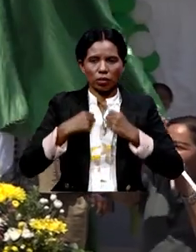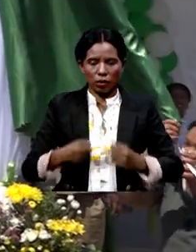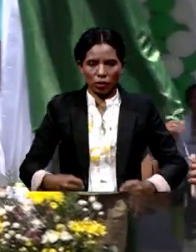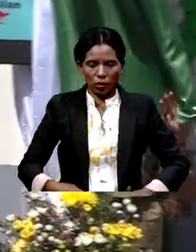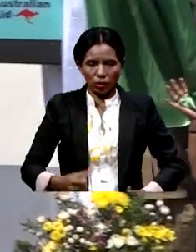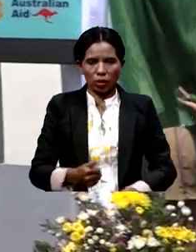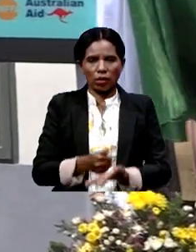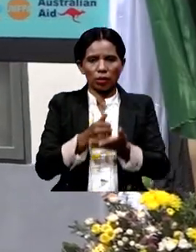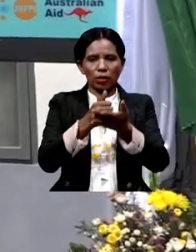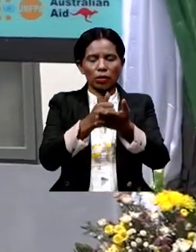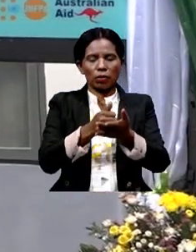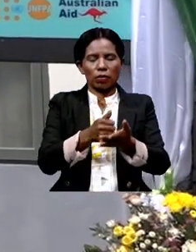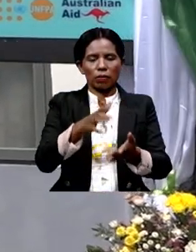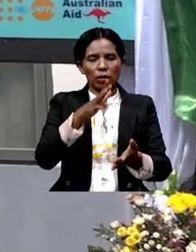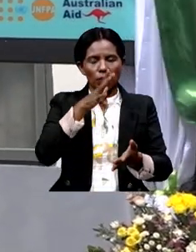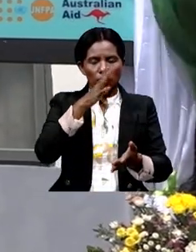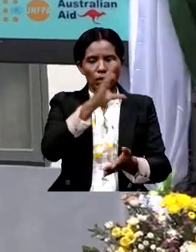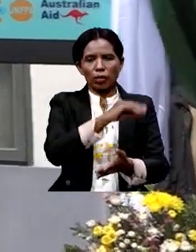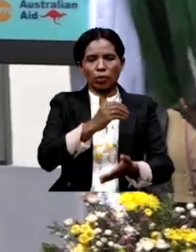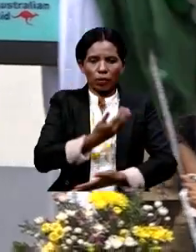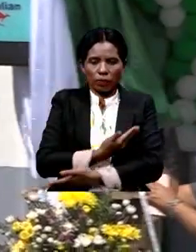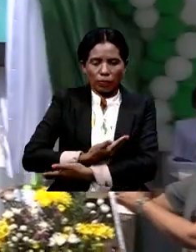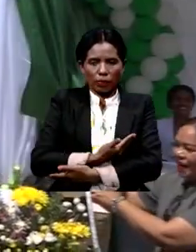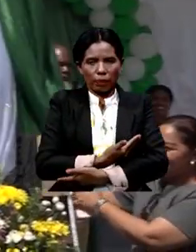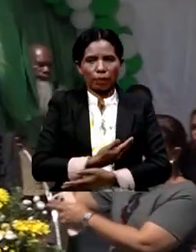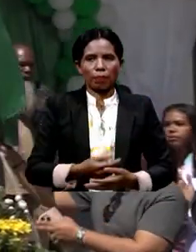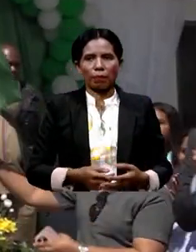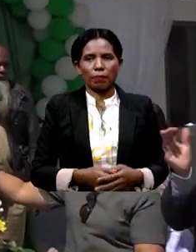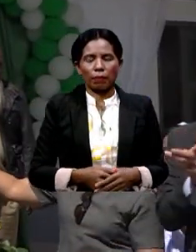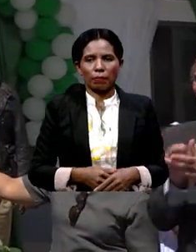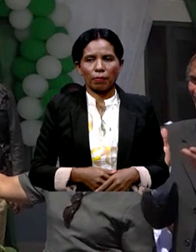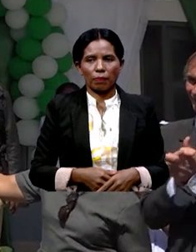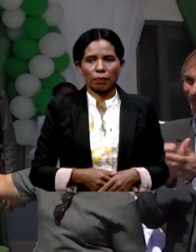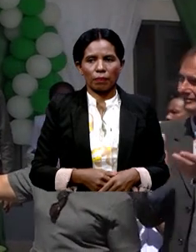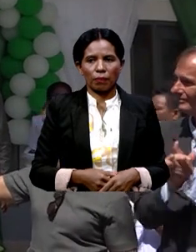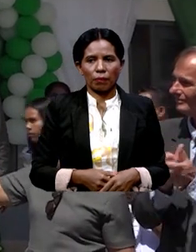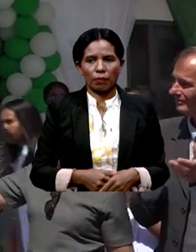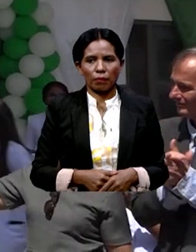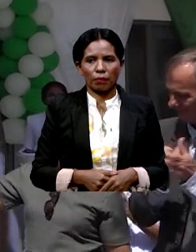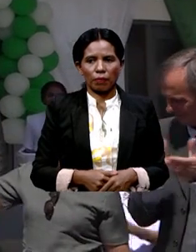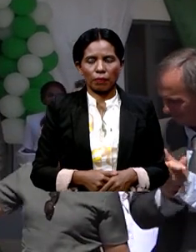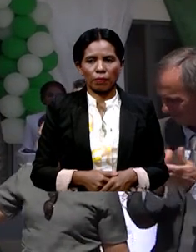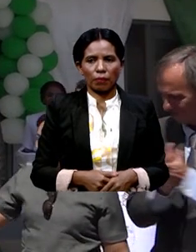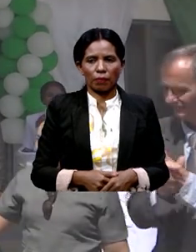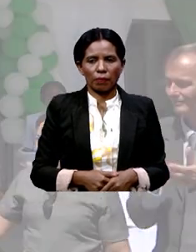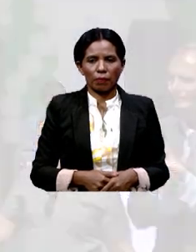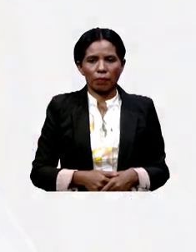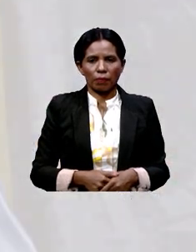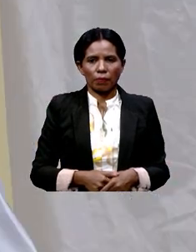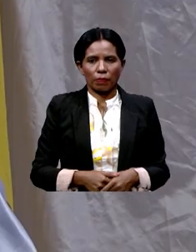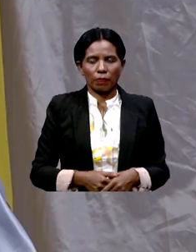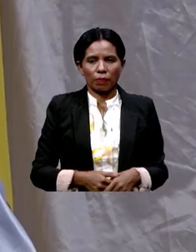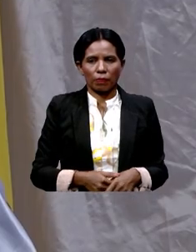de atendimento ba inang no bebê. Timor-Leste, deep appreciation for your support is very, very significant